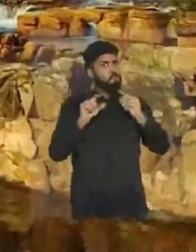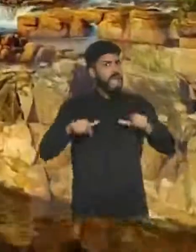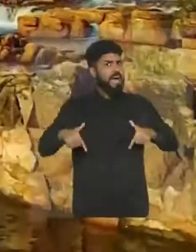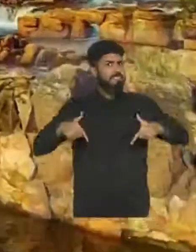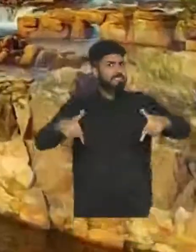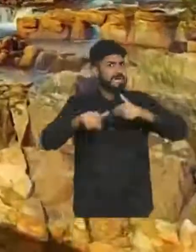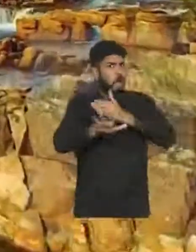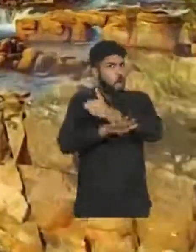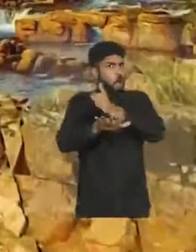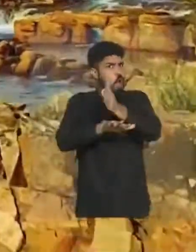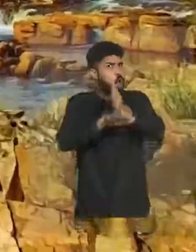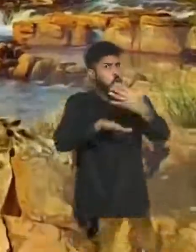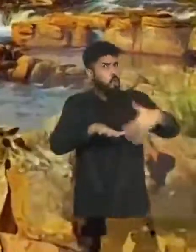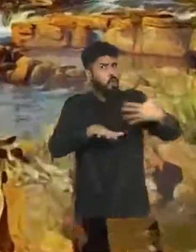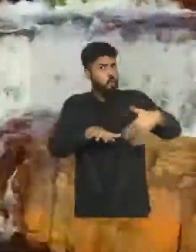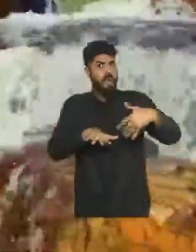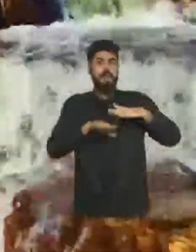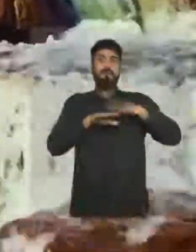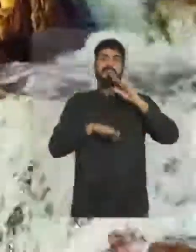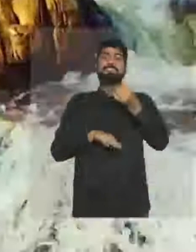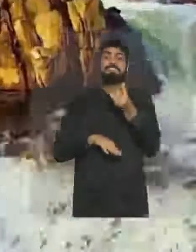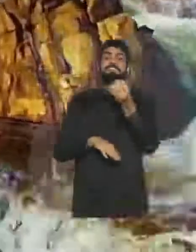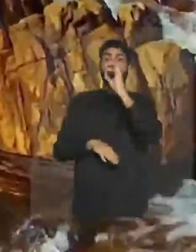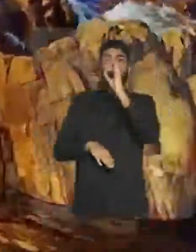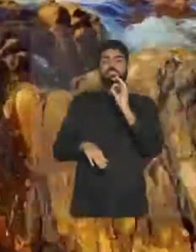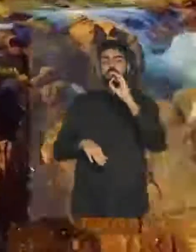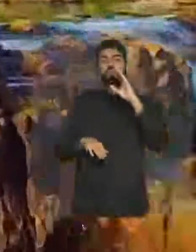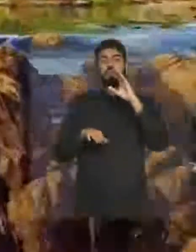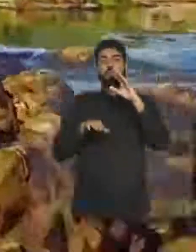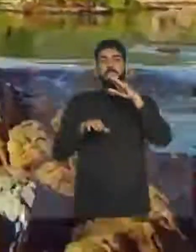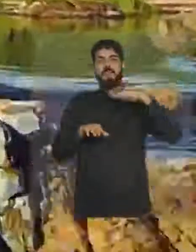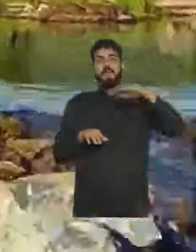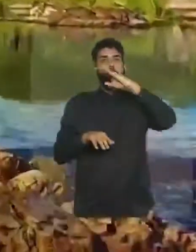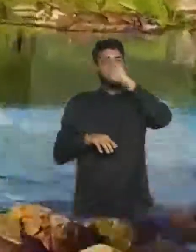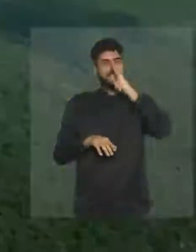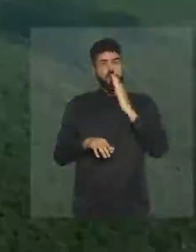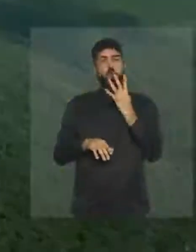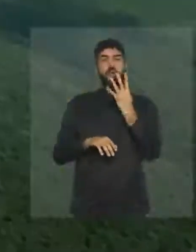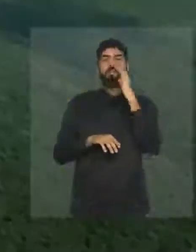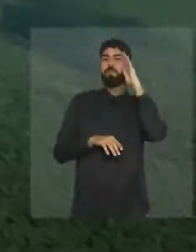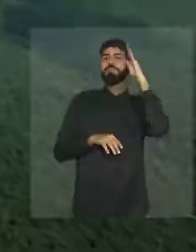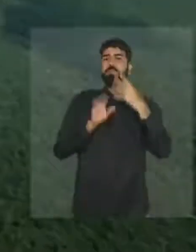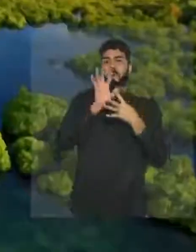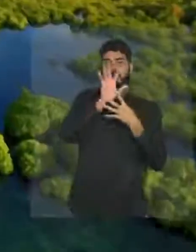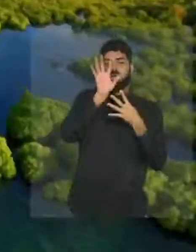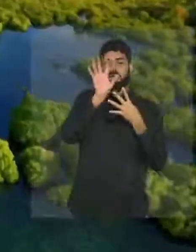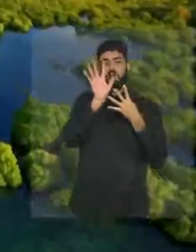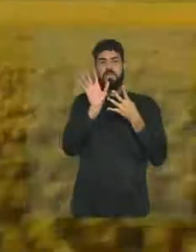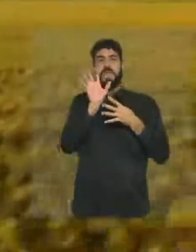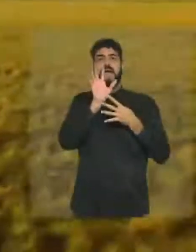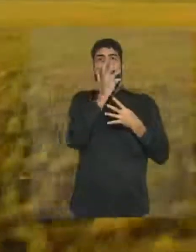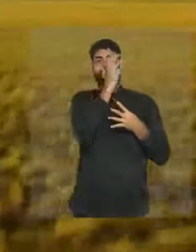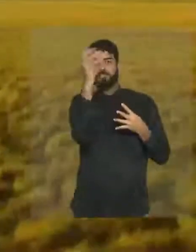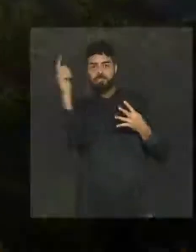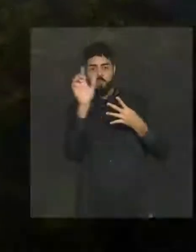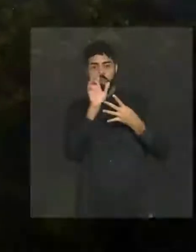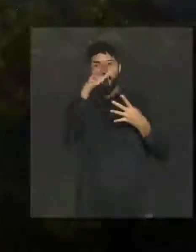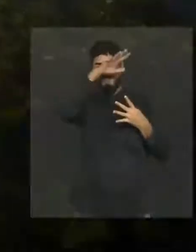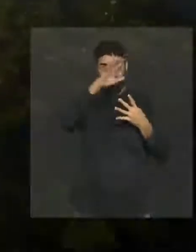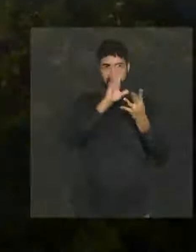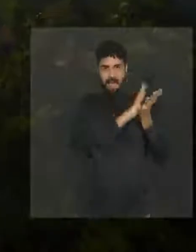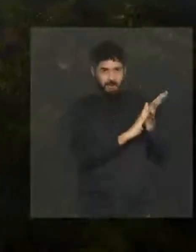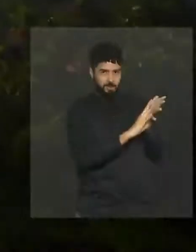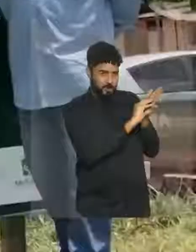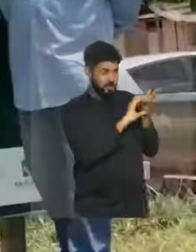de 60% do território brasileiro, com os 4 principais biomas do país: a Amazônia, o Pantanal, o Cerrado e a